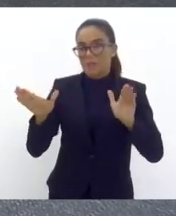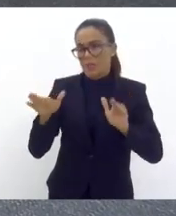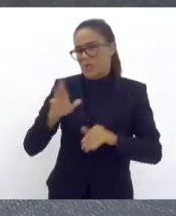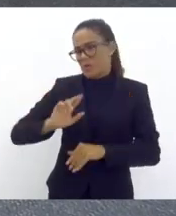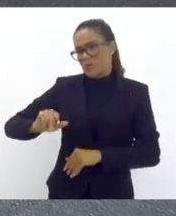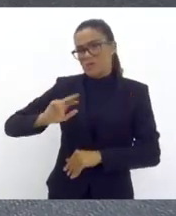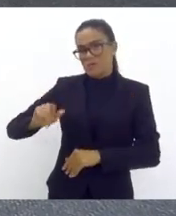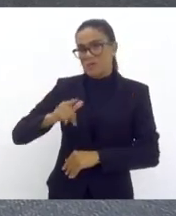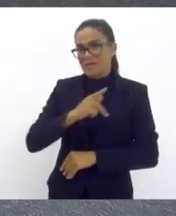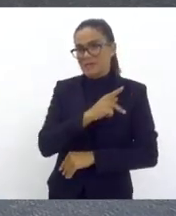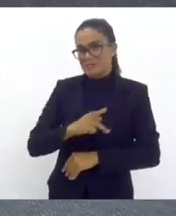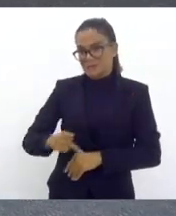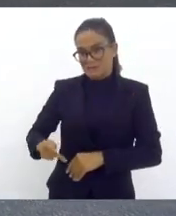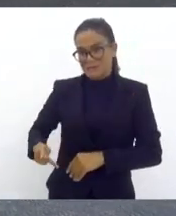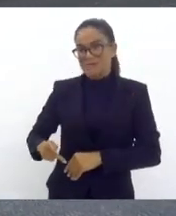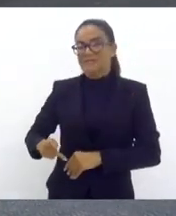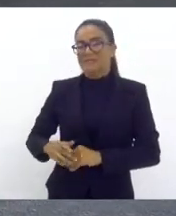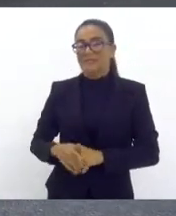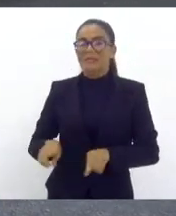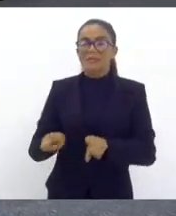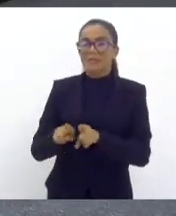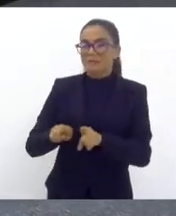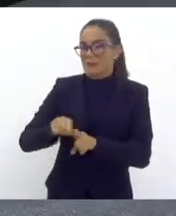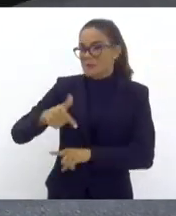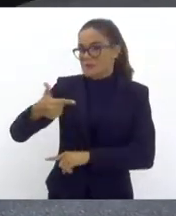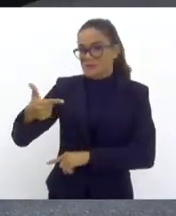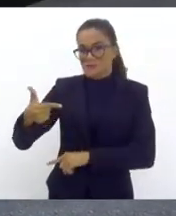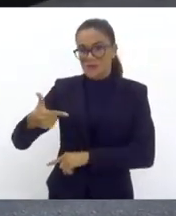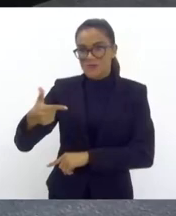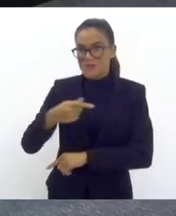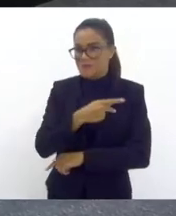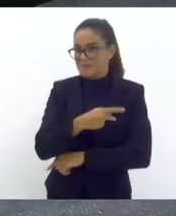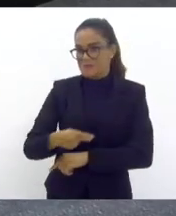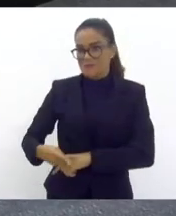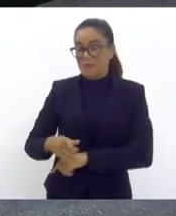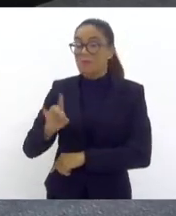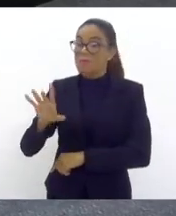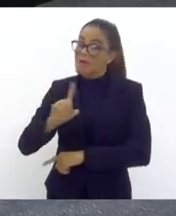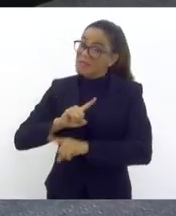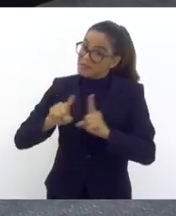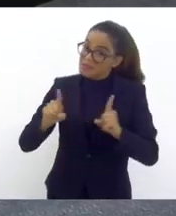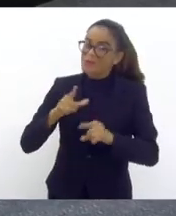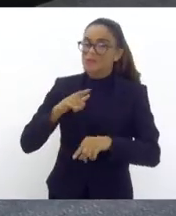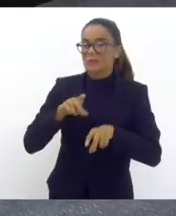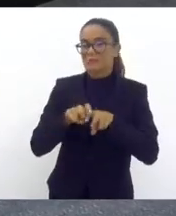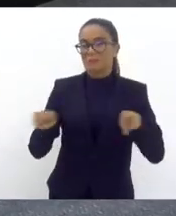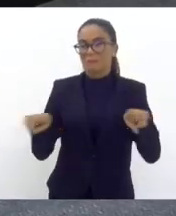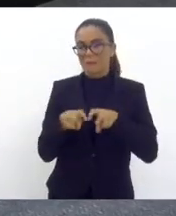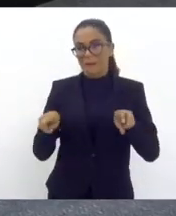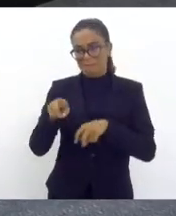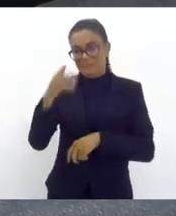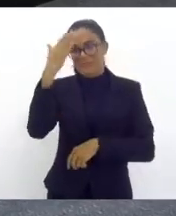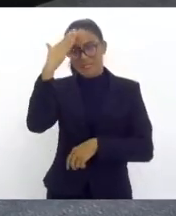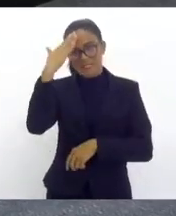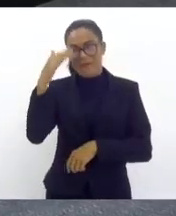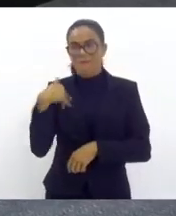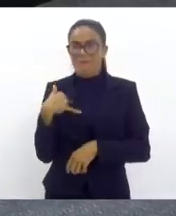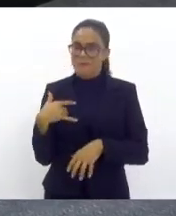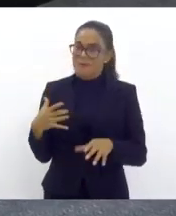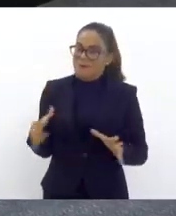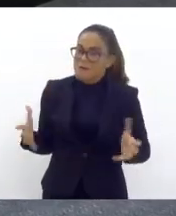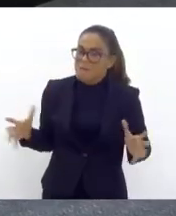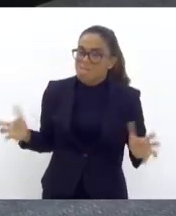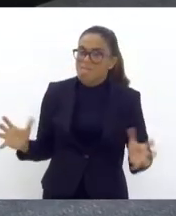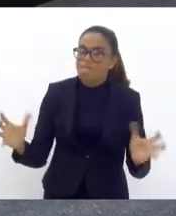Sarmento ambiental nem sou vice-presidente da comissão sou apenas de membro nós sabe que eu posso tocar o terror né eu fiz toquei o